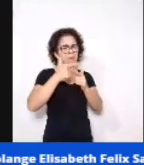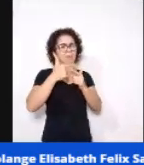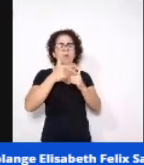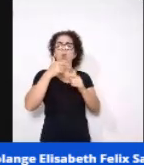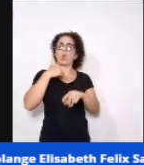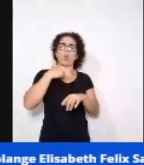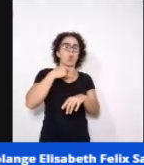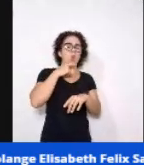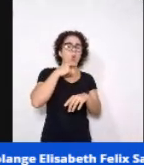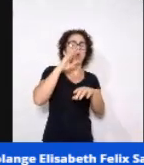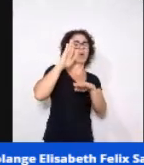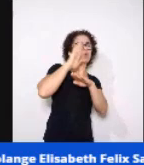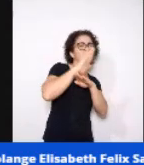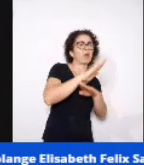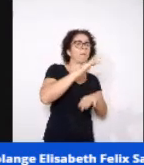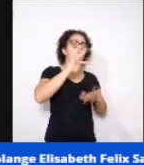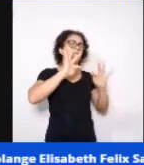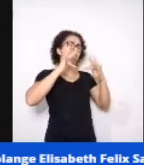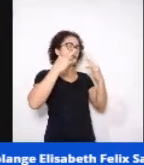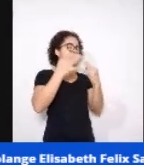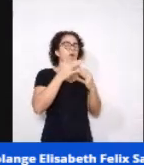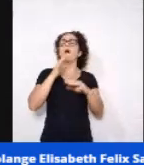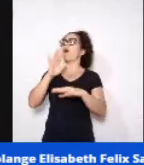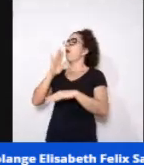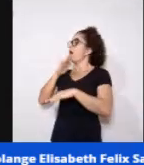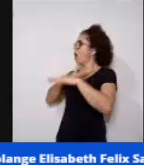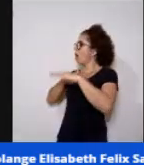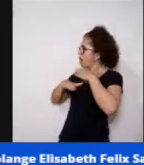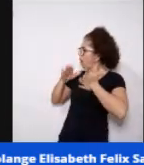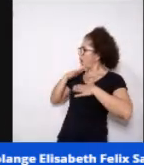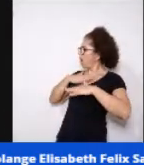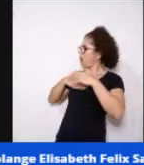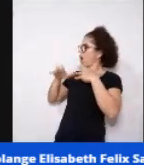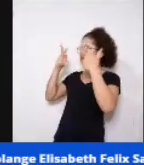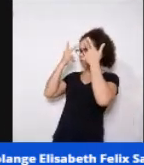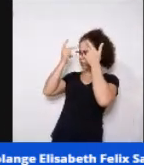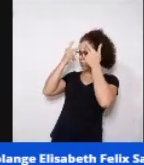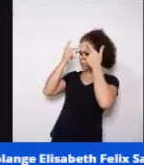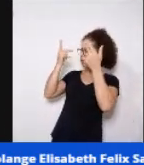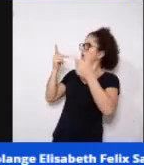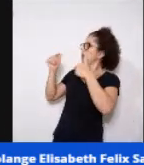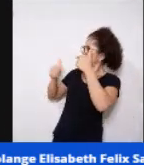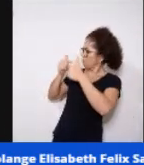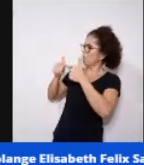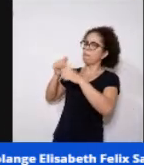família. Para, relaxa, trabalha mais que você ganha dinheiro, esquenta com isso não.